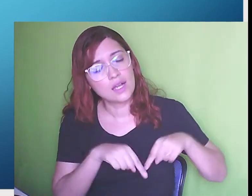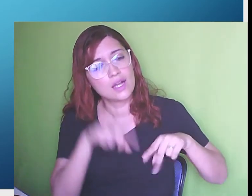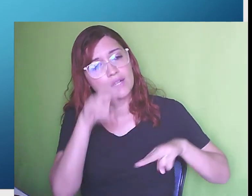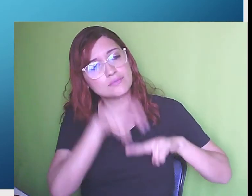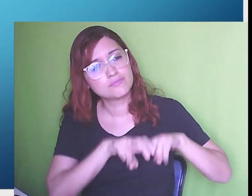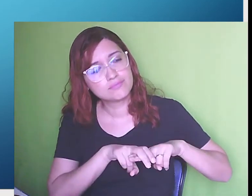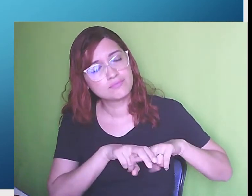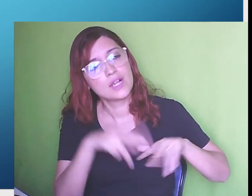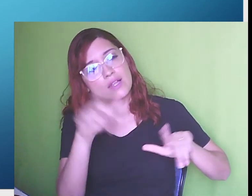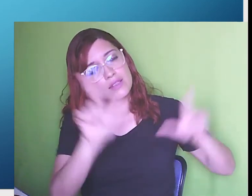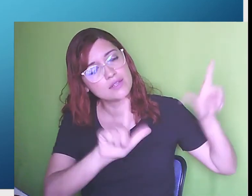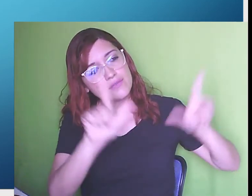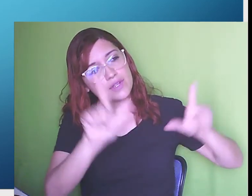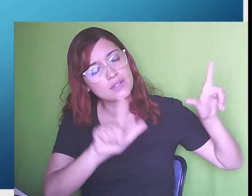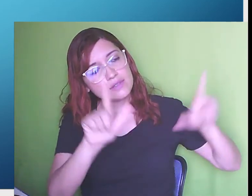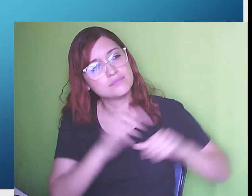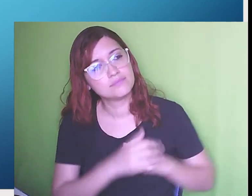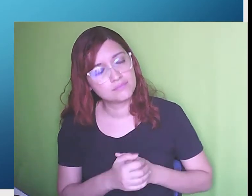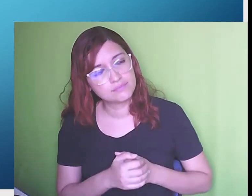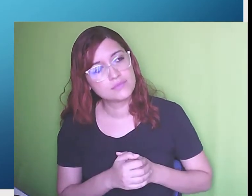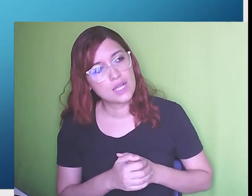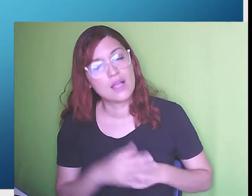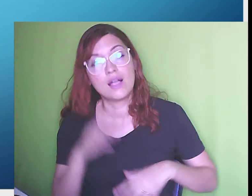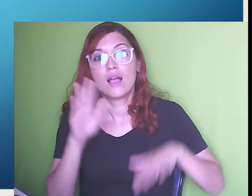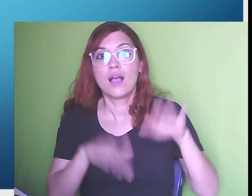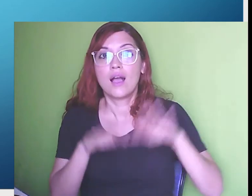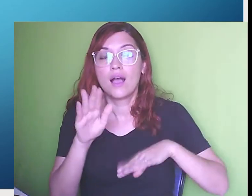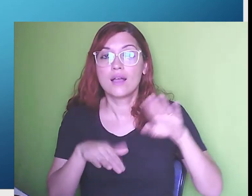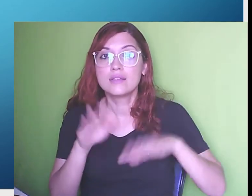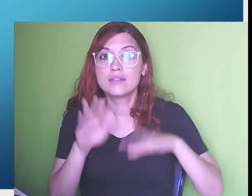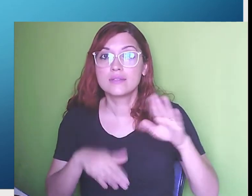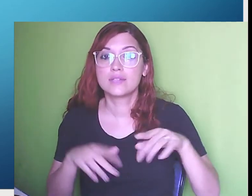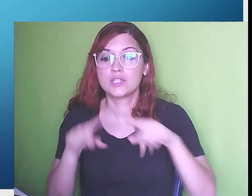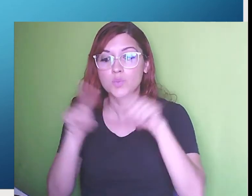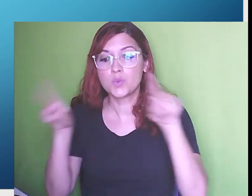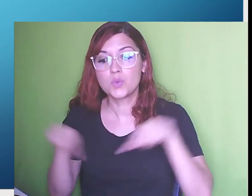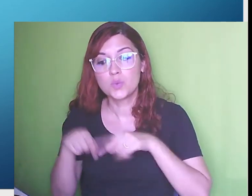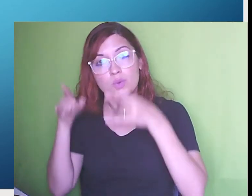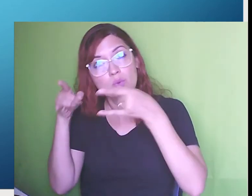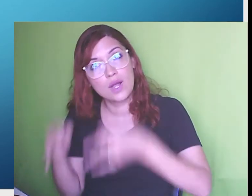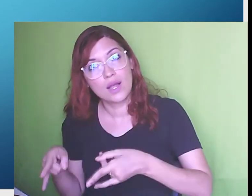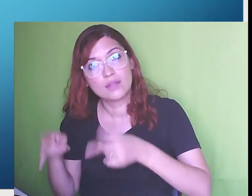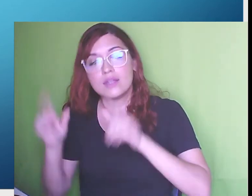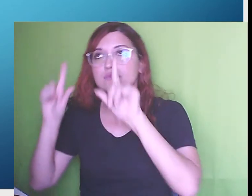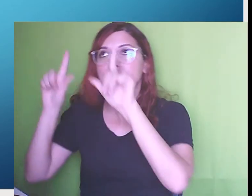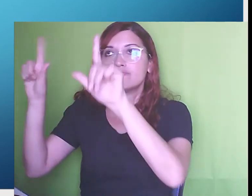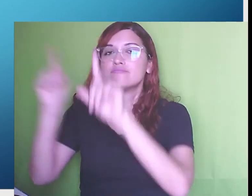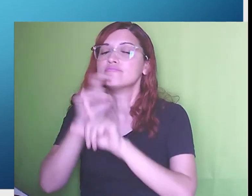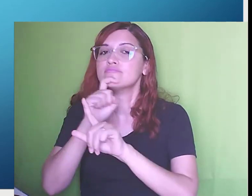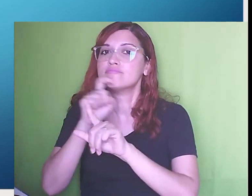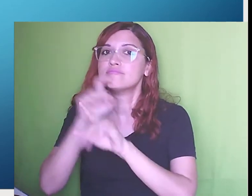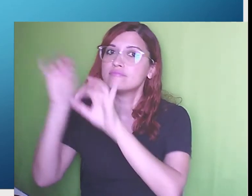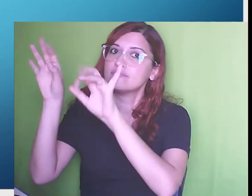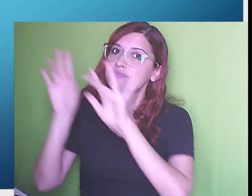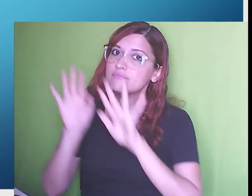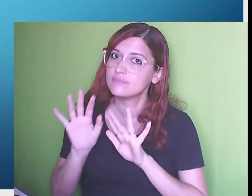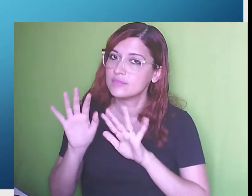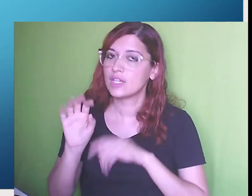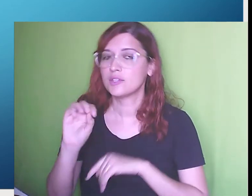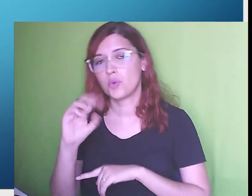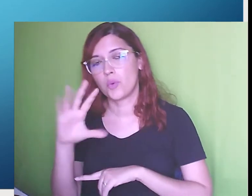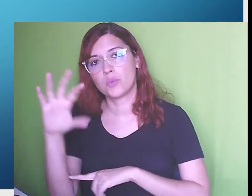Às vezes, a pessoa está na sala, assistindo TV, ou então está no quarto, com o ar-condicionado